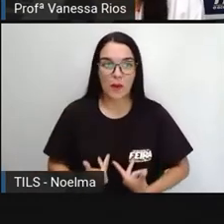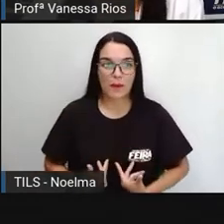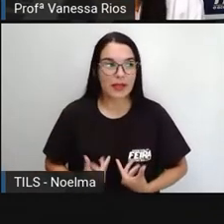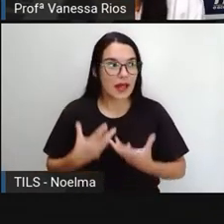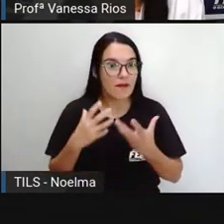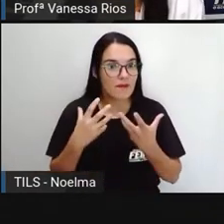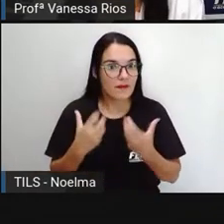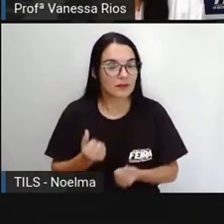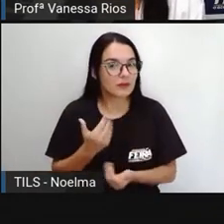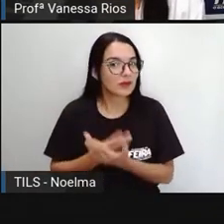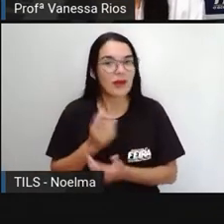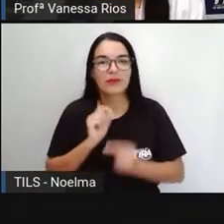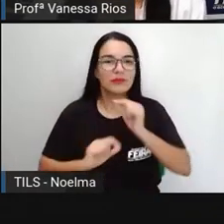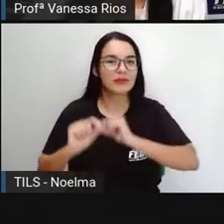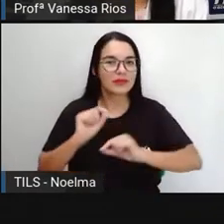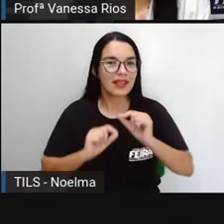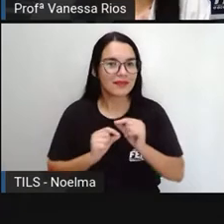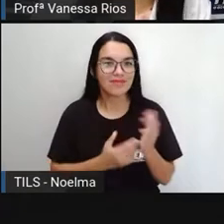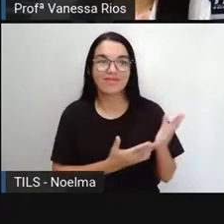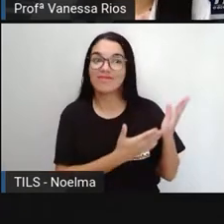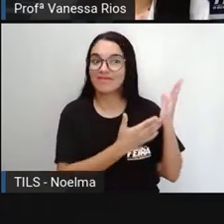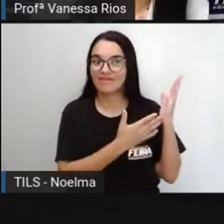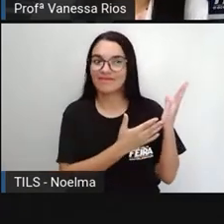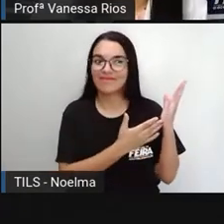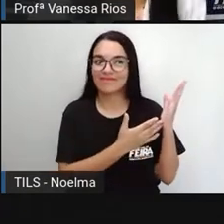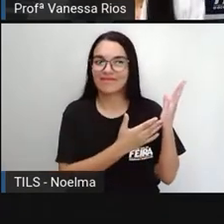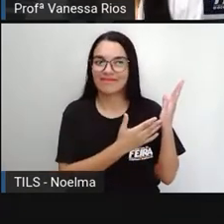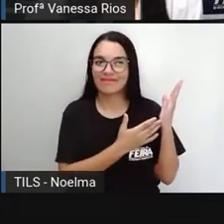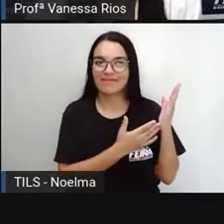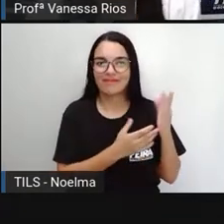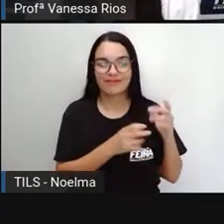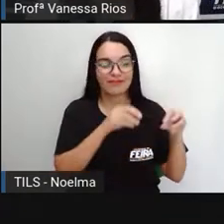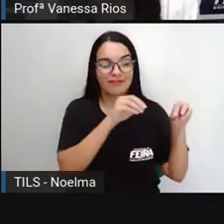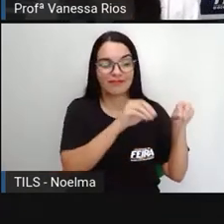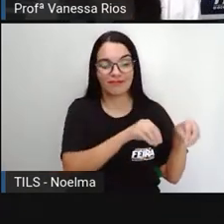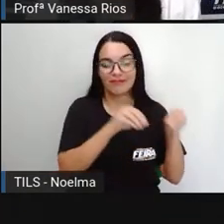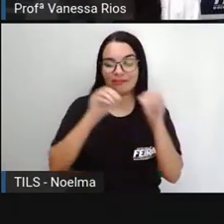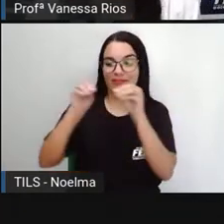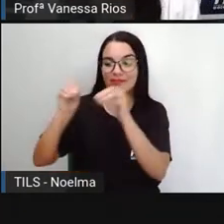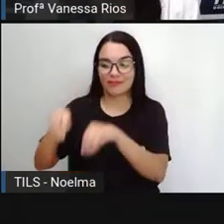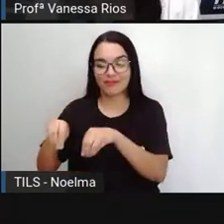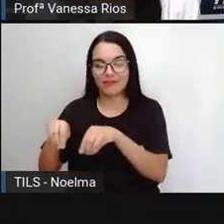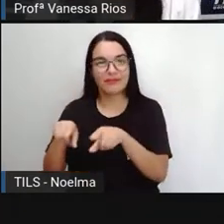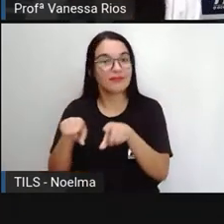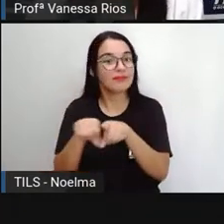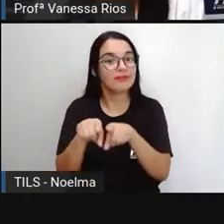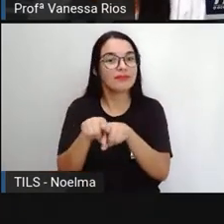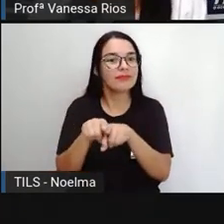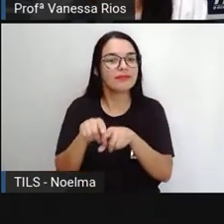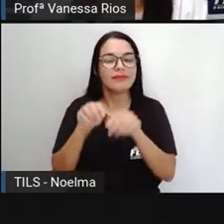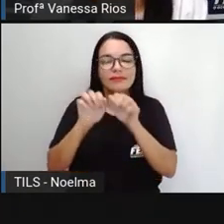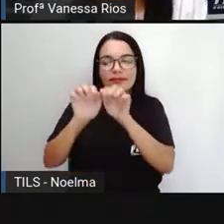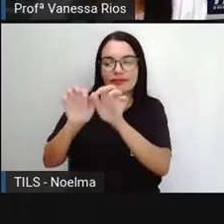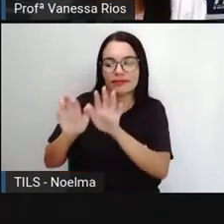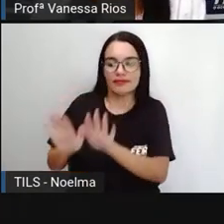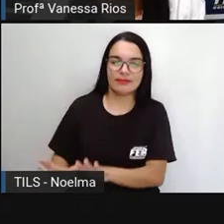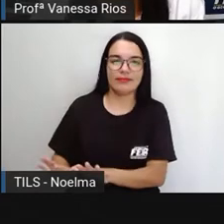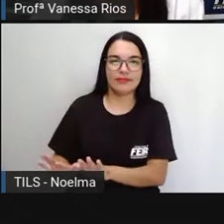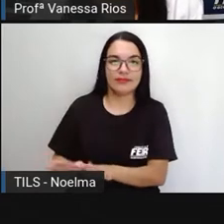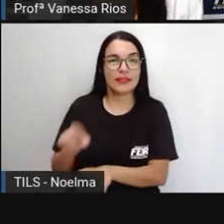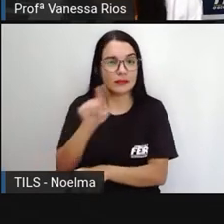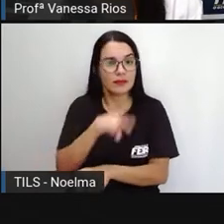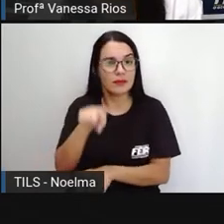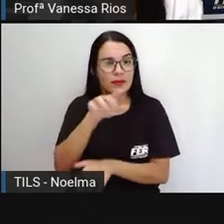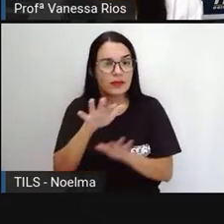estudar sobre nomadismo e sedentarismo. Vocês já ouviram falar